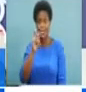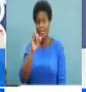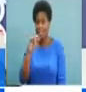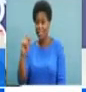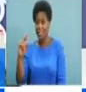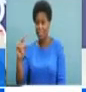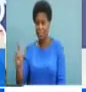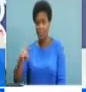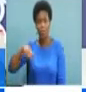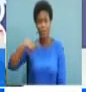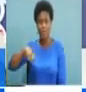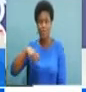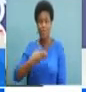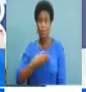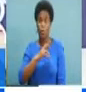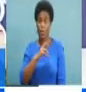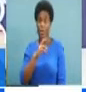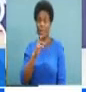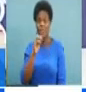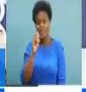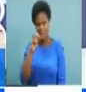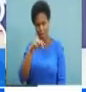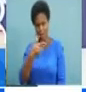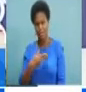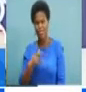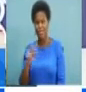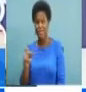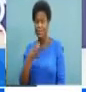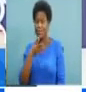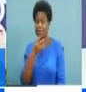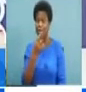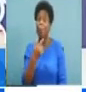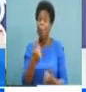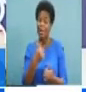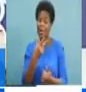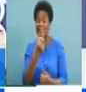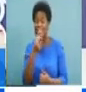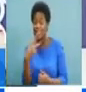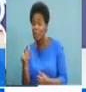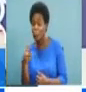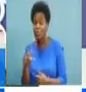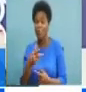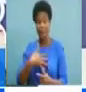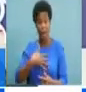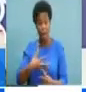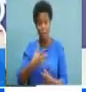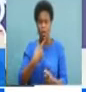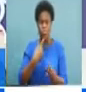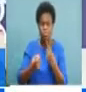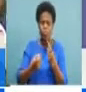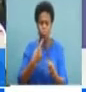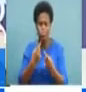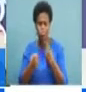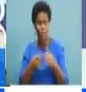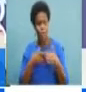de cada um, a doutora Sandra disse muito bem, foram 300 entrevistas, 300 almas